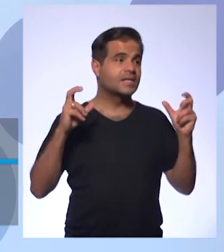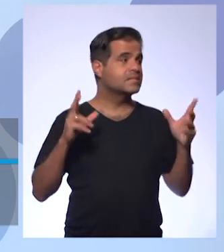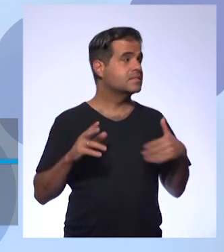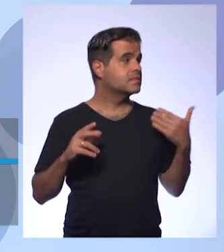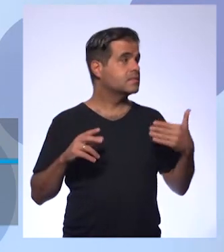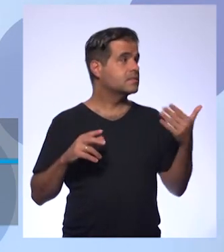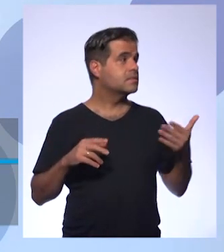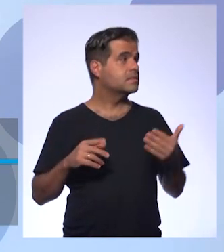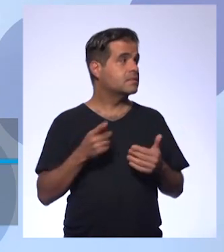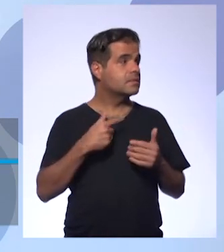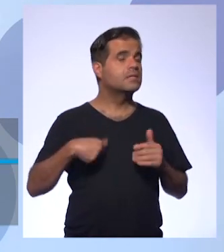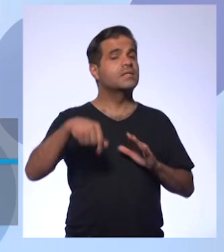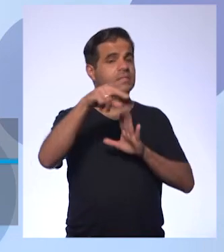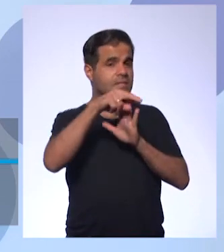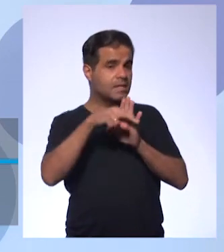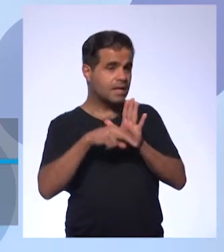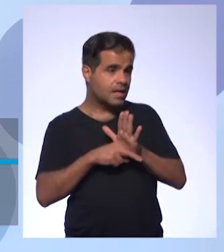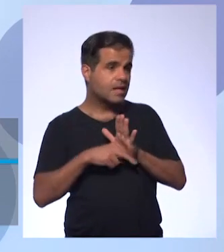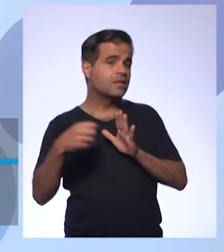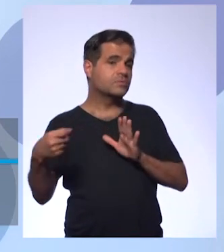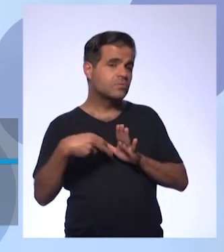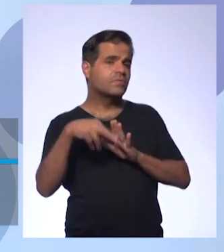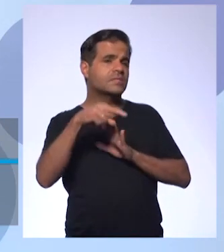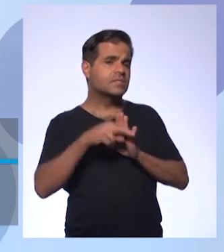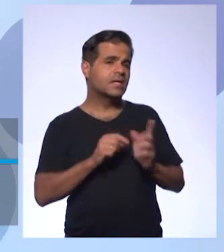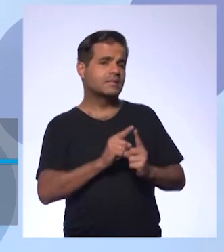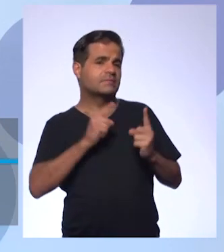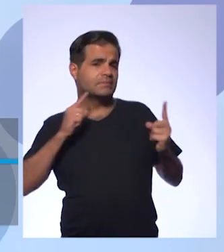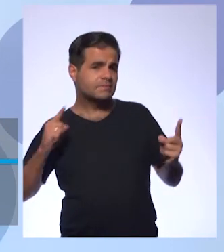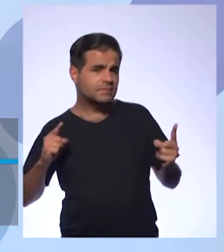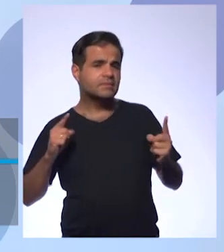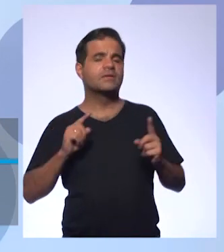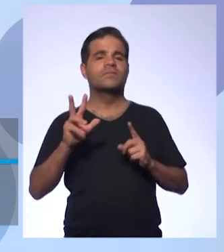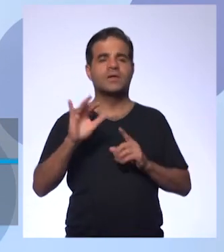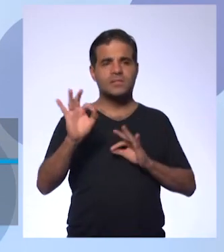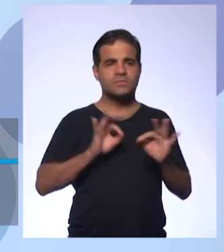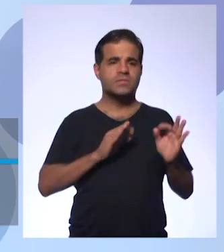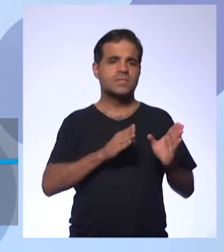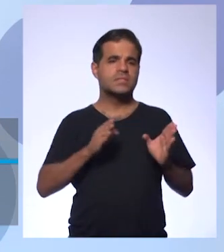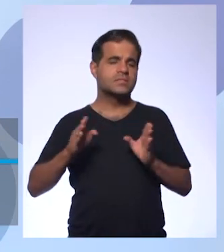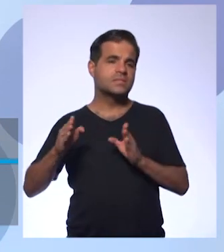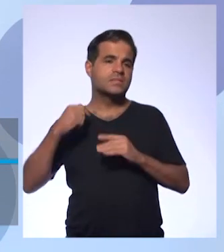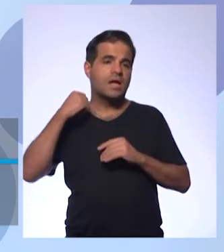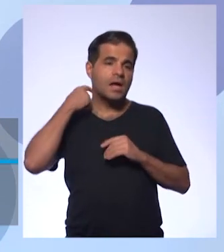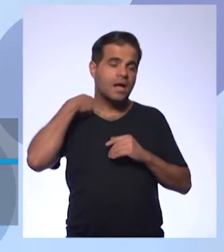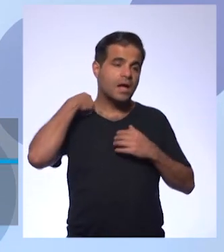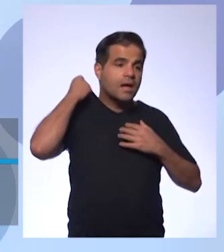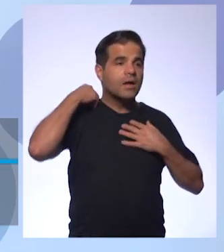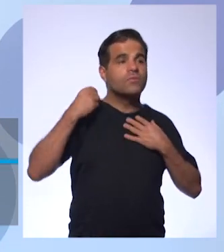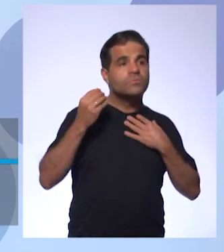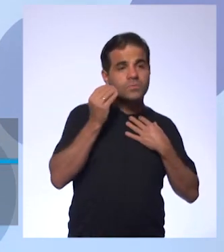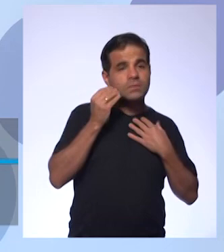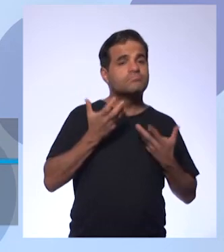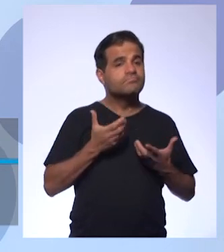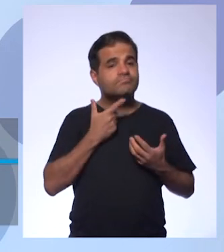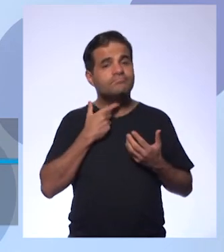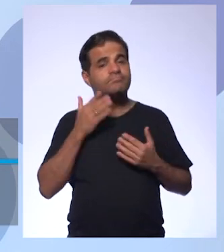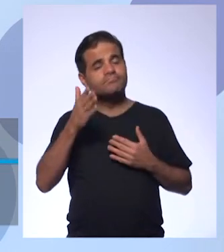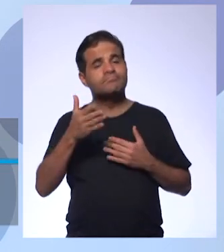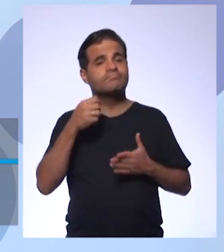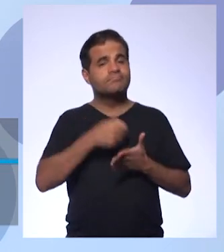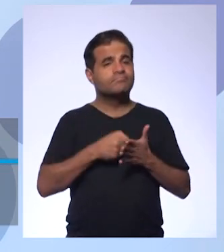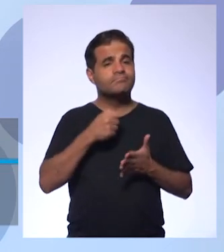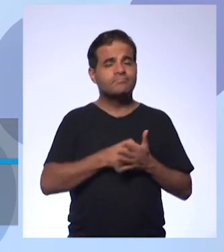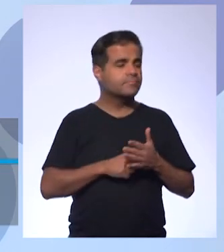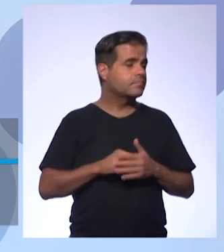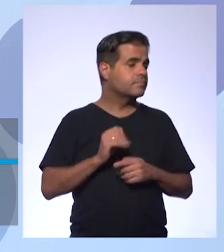das regras, né? As novas normas de distanciamento. Eles vão cumprir as vai regras. ser organizado, né? Então, eu tô tendendo a ir ao cinema sim, professora Tayana,